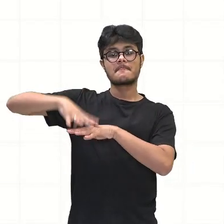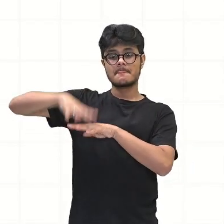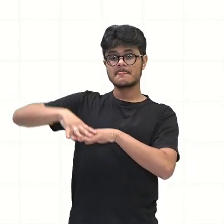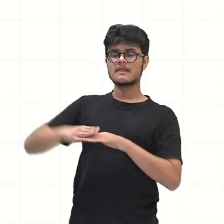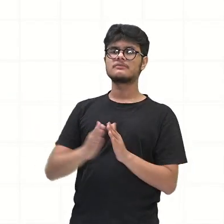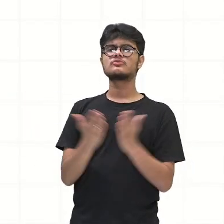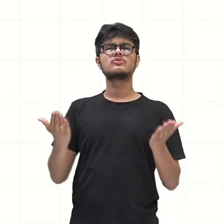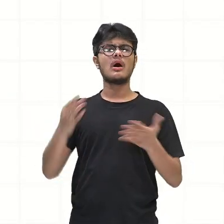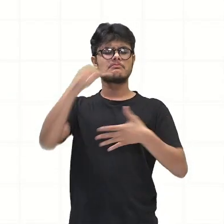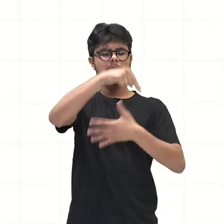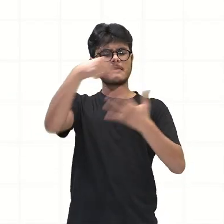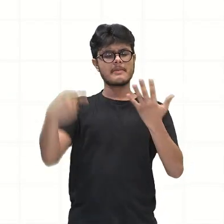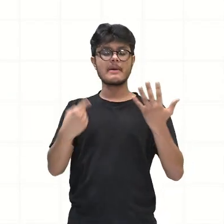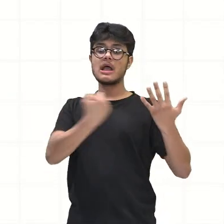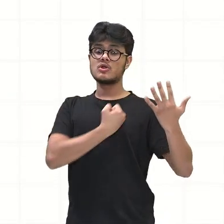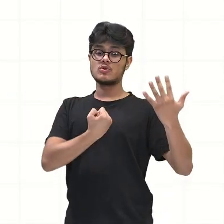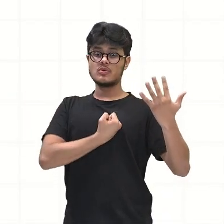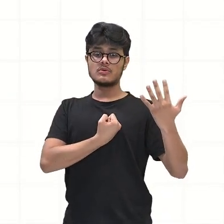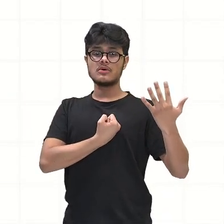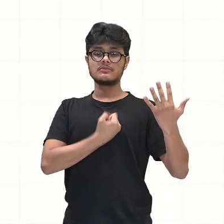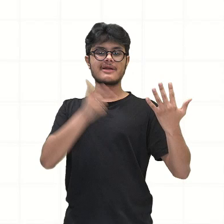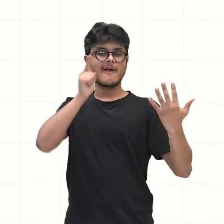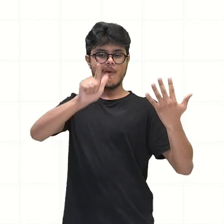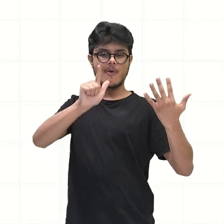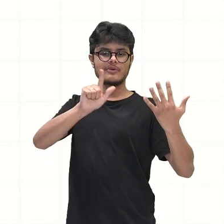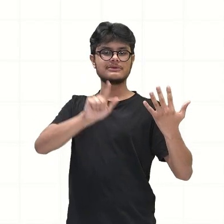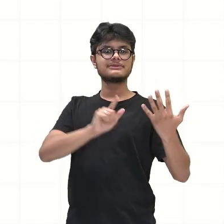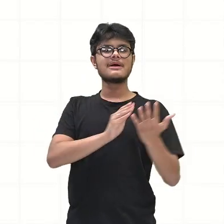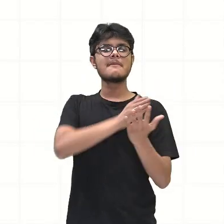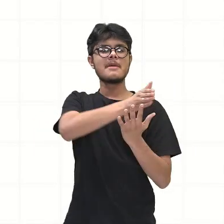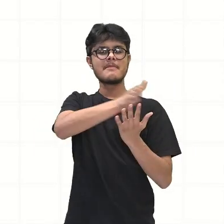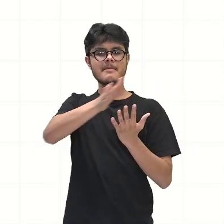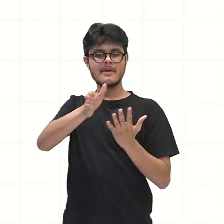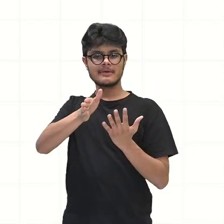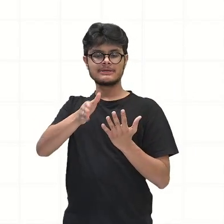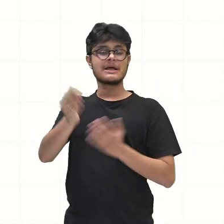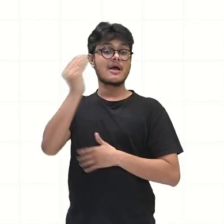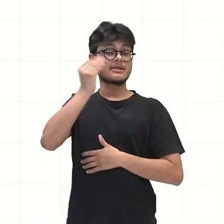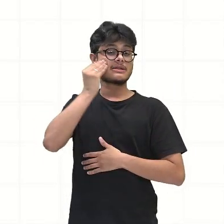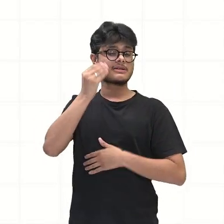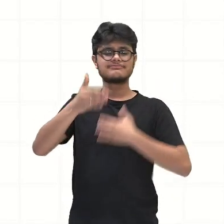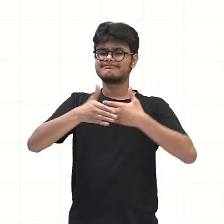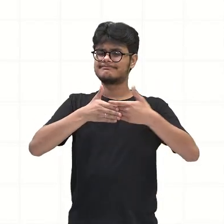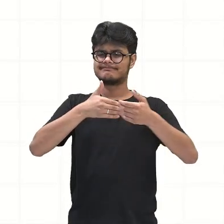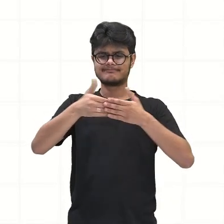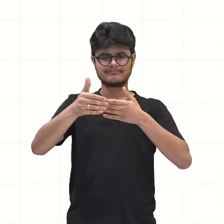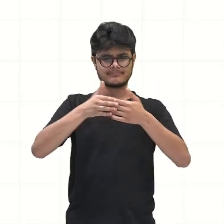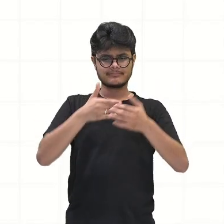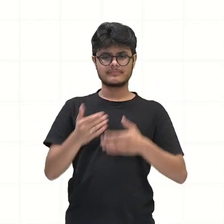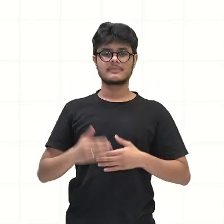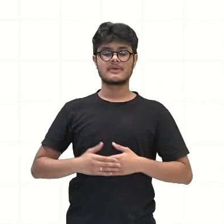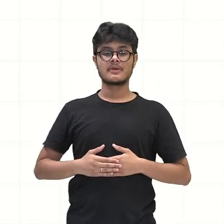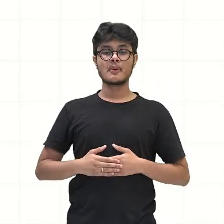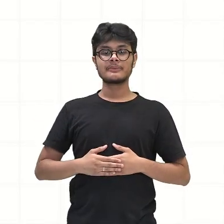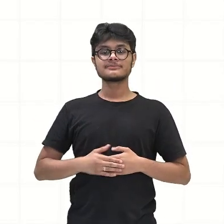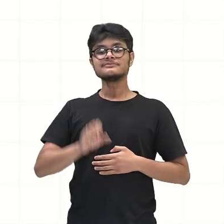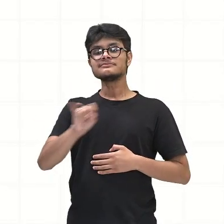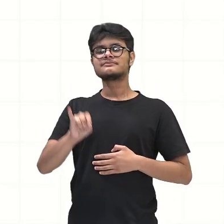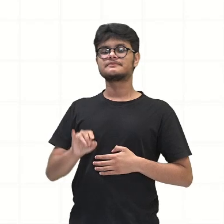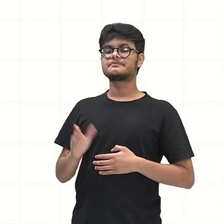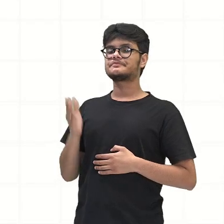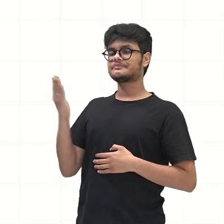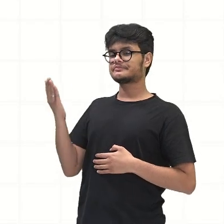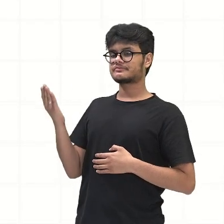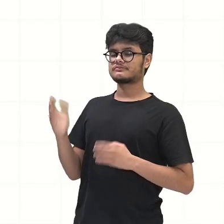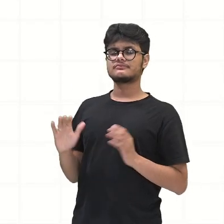chances numéricas de um evento ocorrer no experimento aleatório. Então, se a gente voltar aqui, qual era o evento?